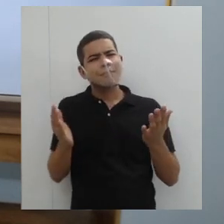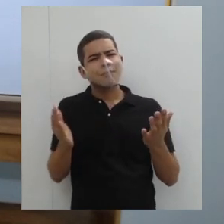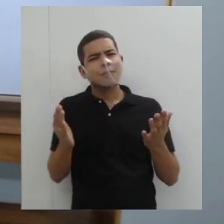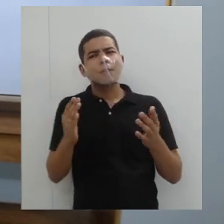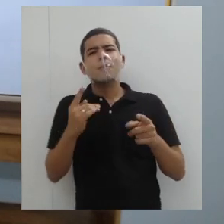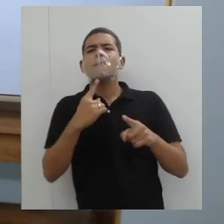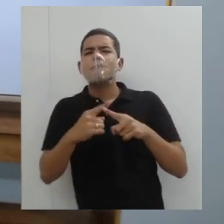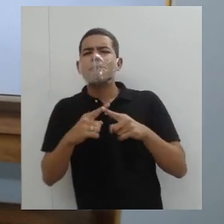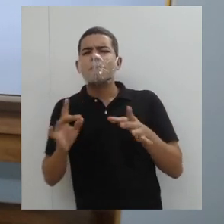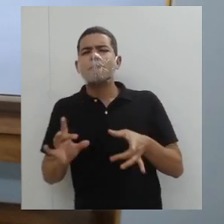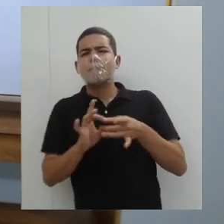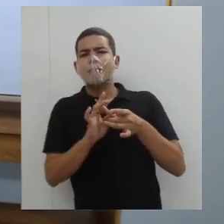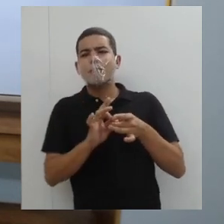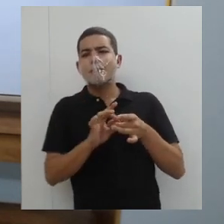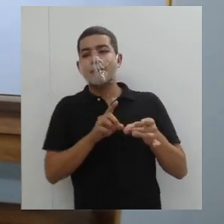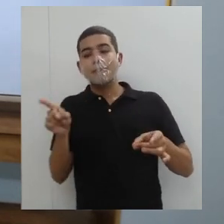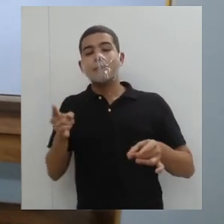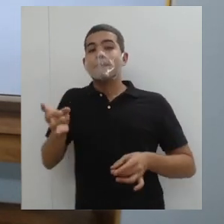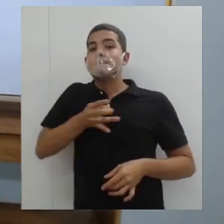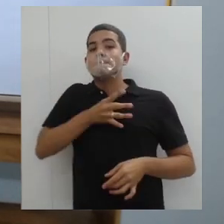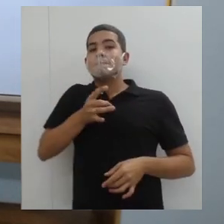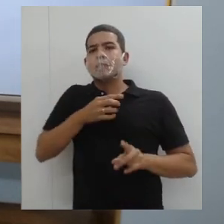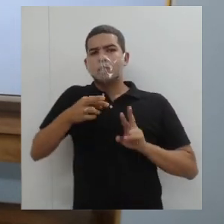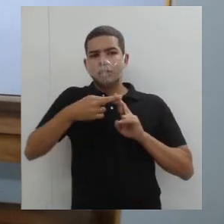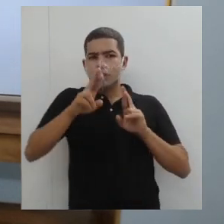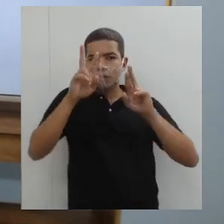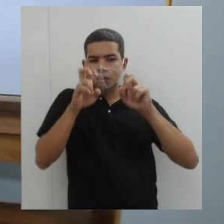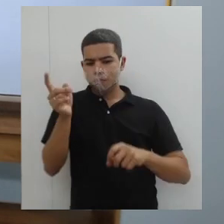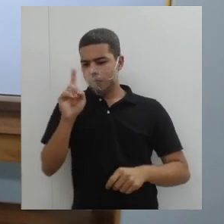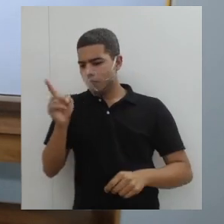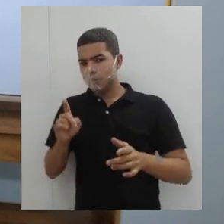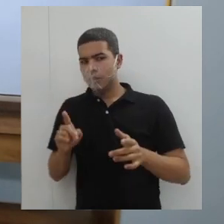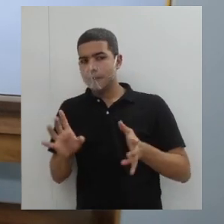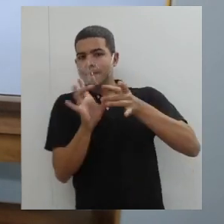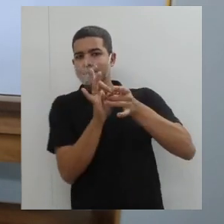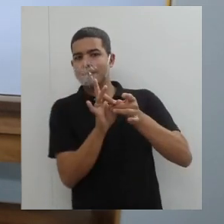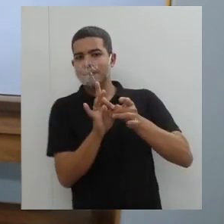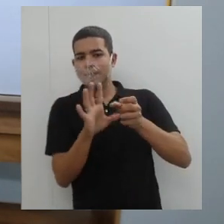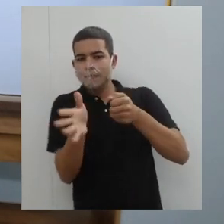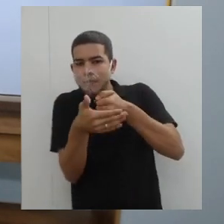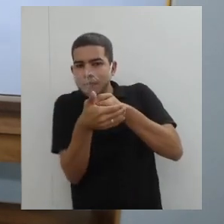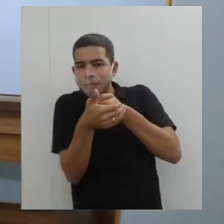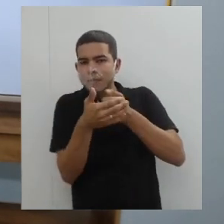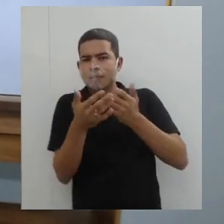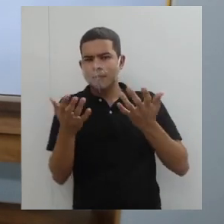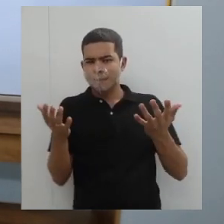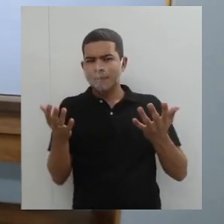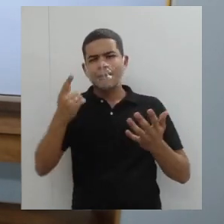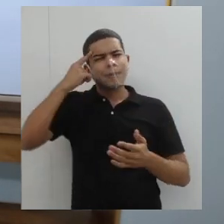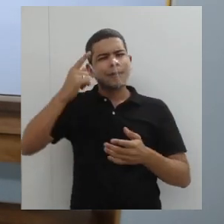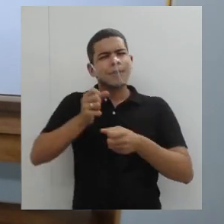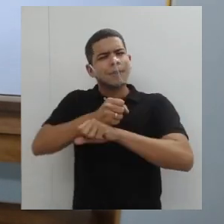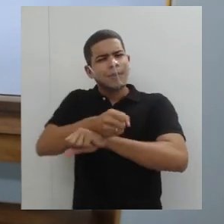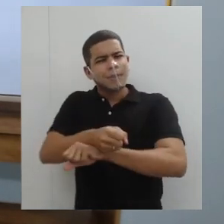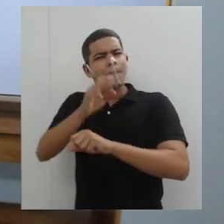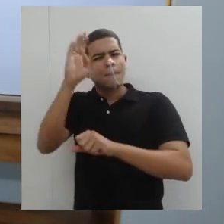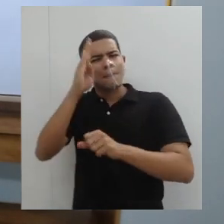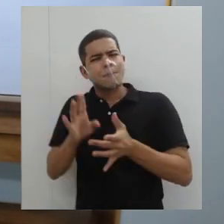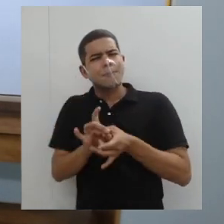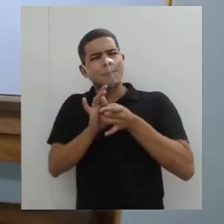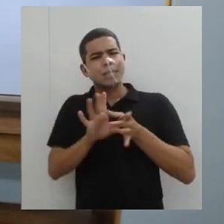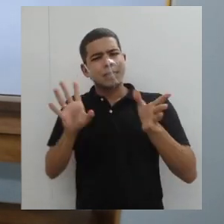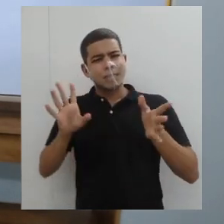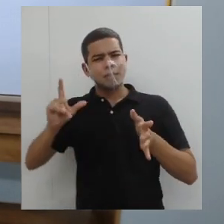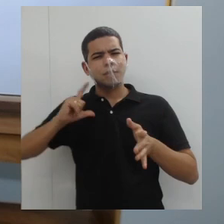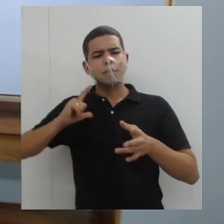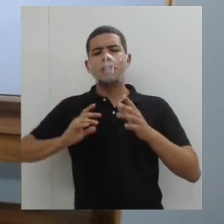existia medo de falar sobre religião. Para vocês terem ideia, quando os escravos eles foram livres no Brasil, acontecem duas